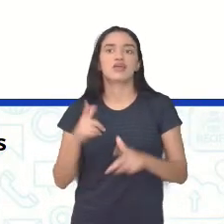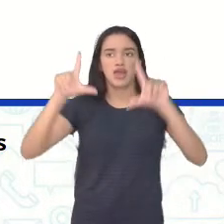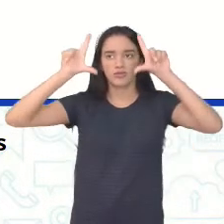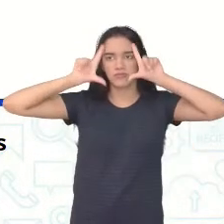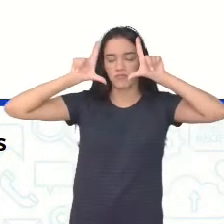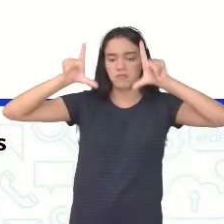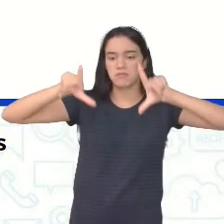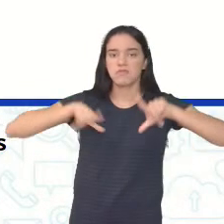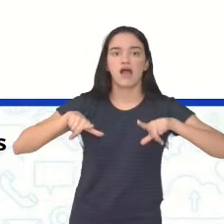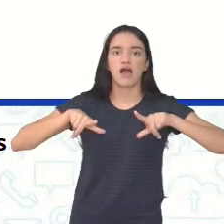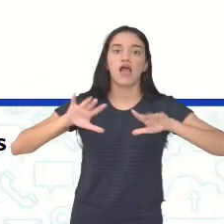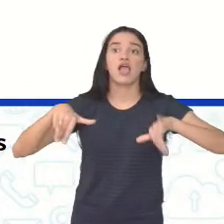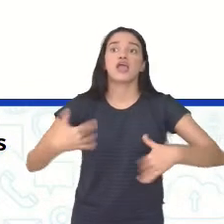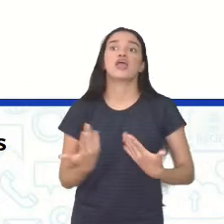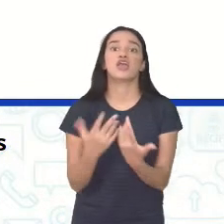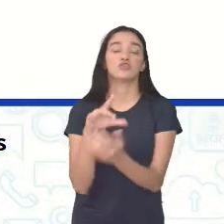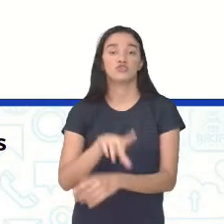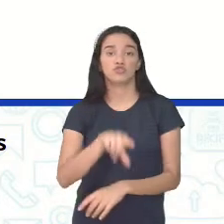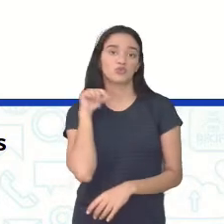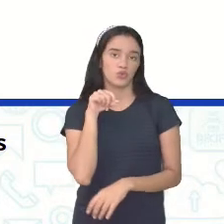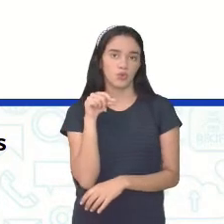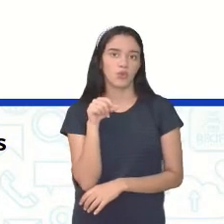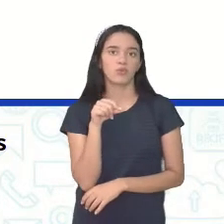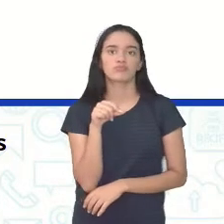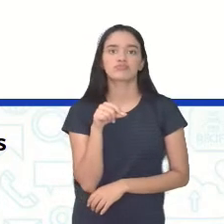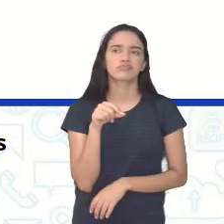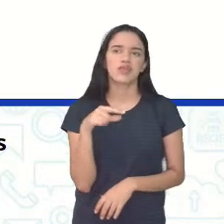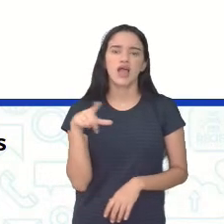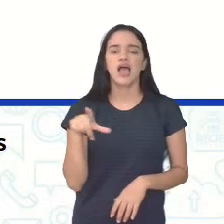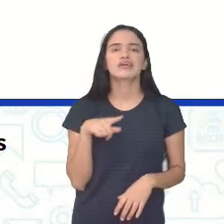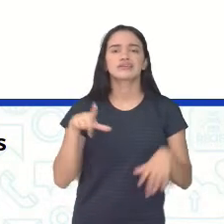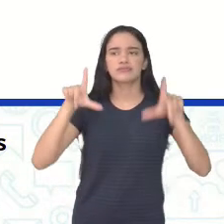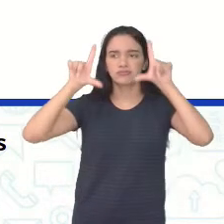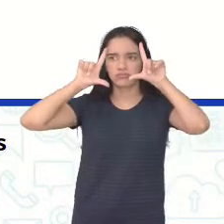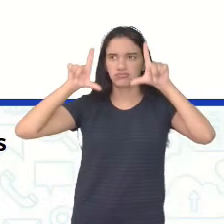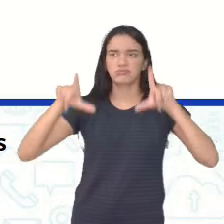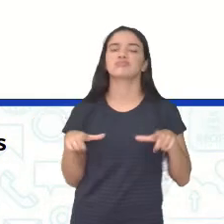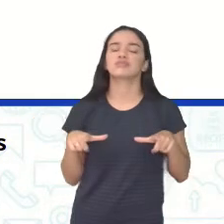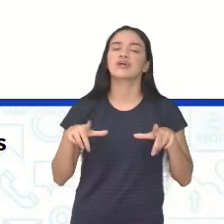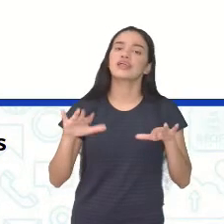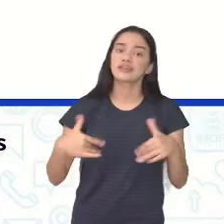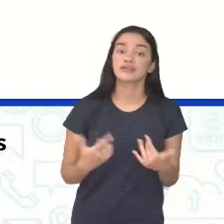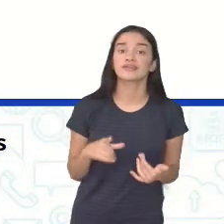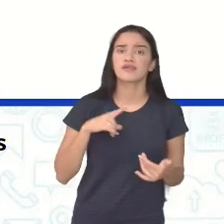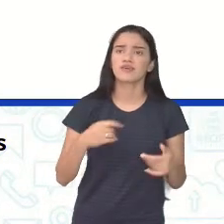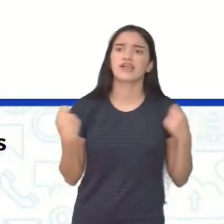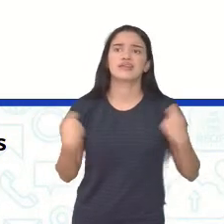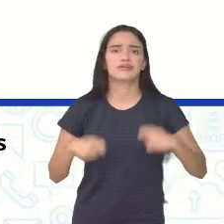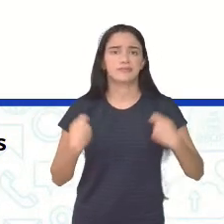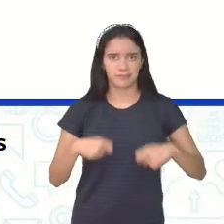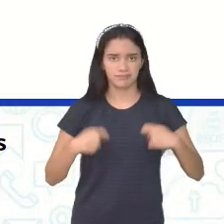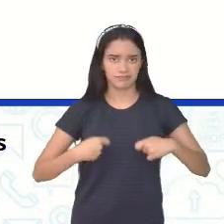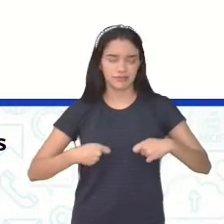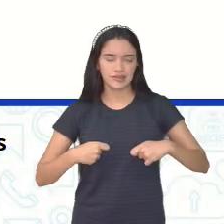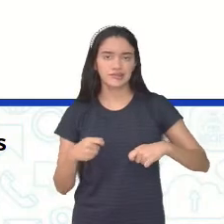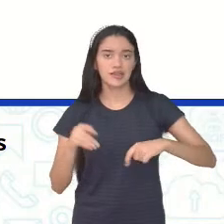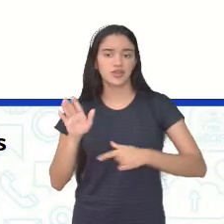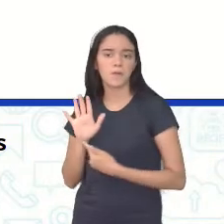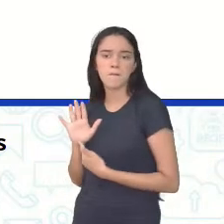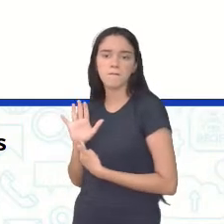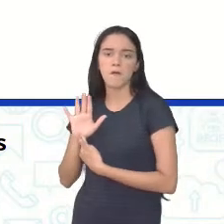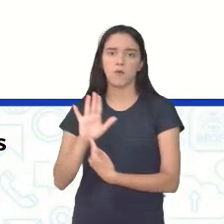mesmo, ele fez esse... Aí é um autorretrato dele. É um autorretrato totalmente deformado, totalmente. Né? Que aí